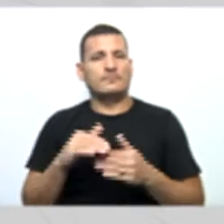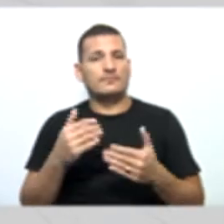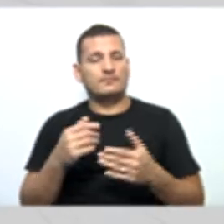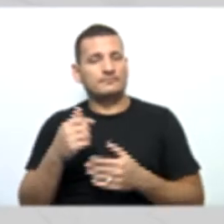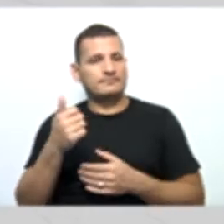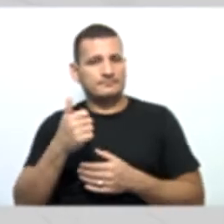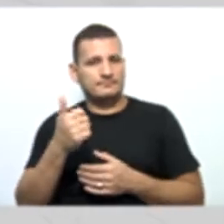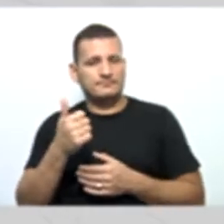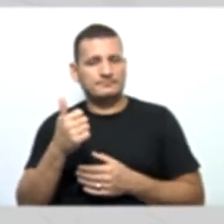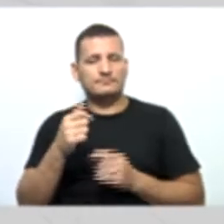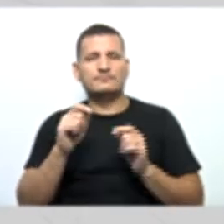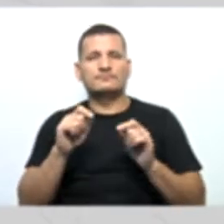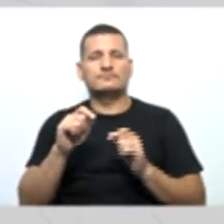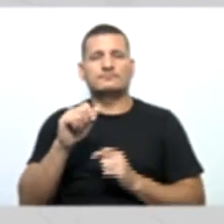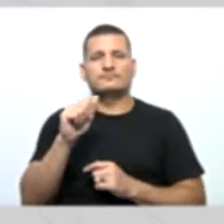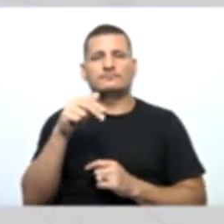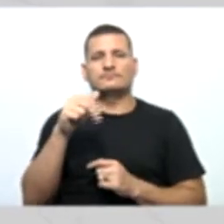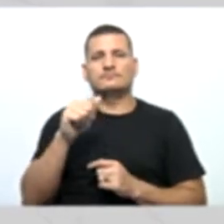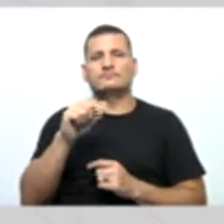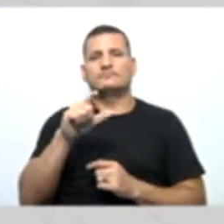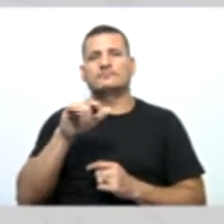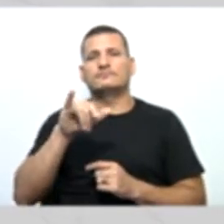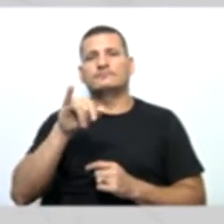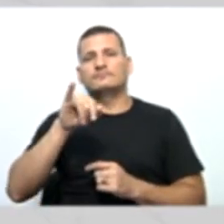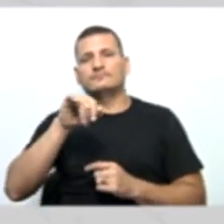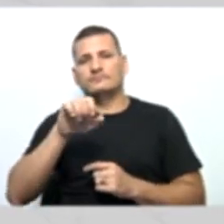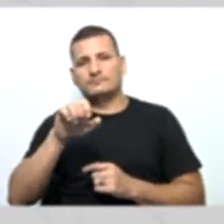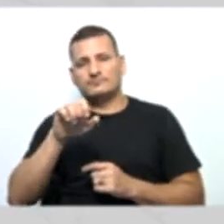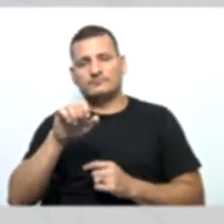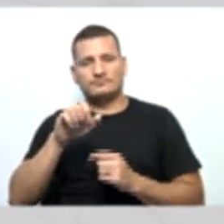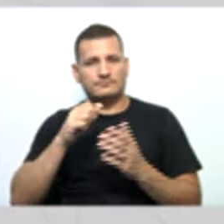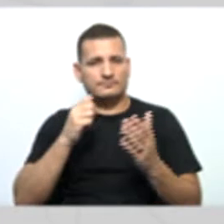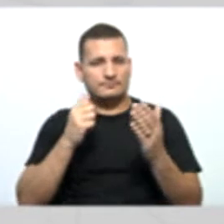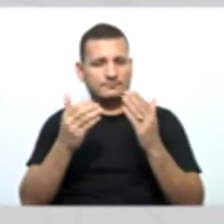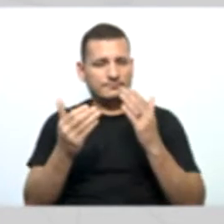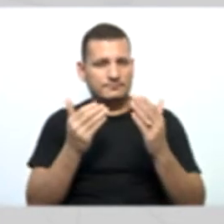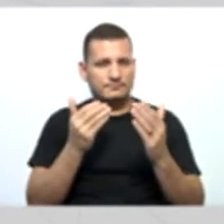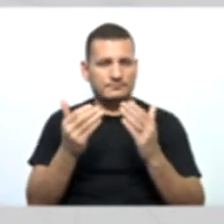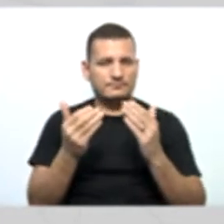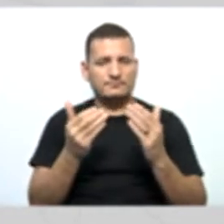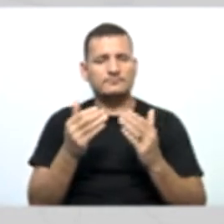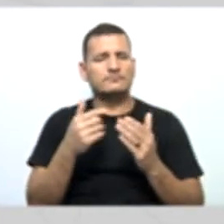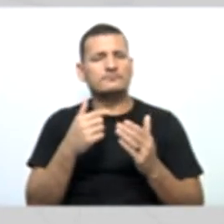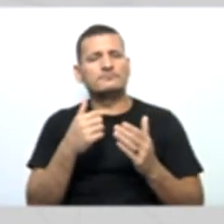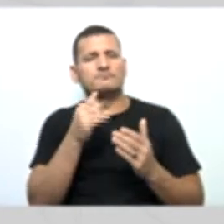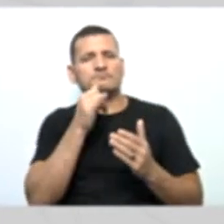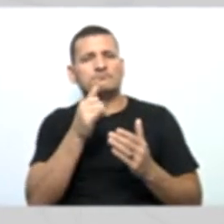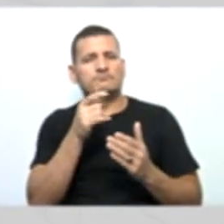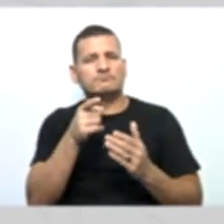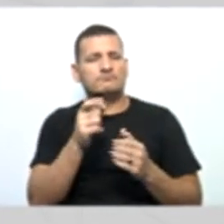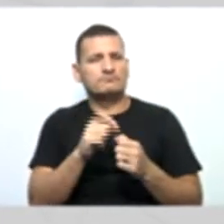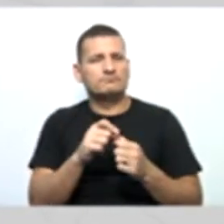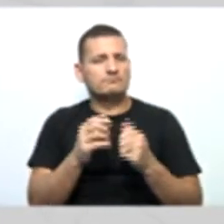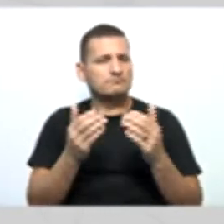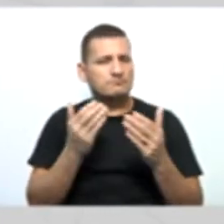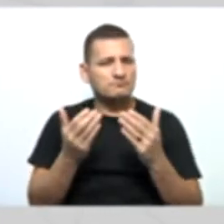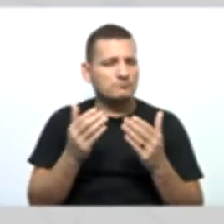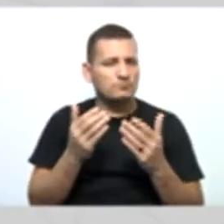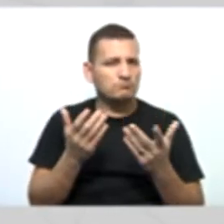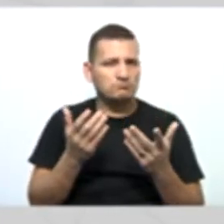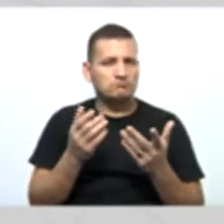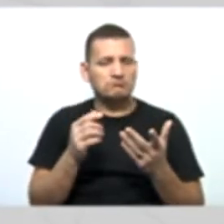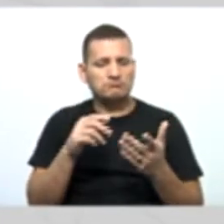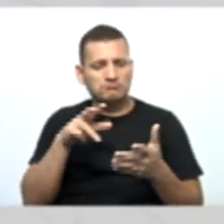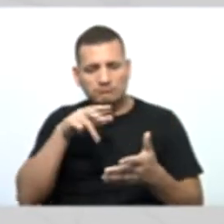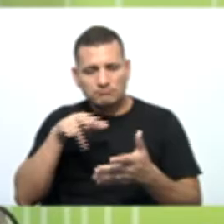primeiro, o que é análise, gente? Quando se fala em análise, o que você está fazendo? Nós vamos analisar.